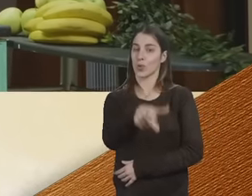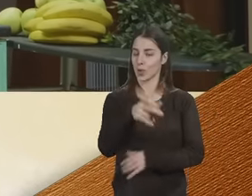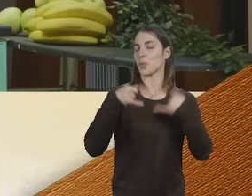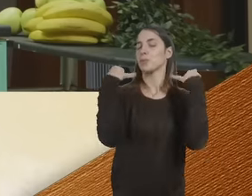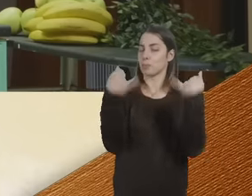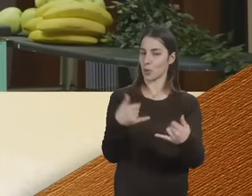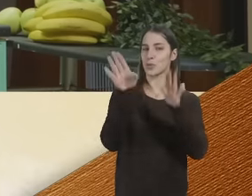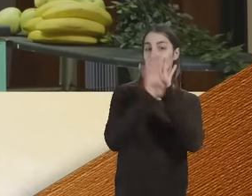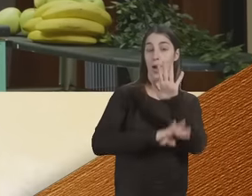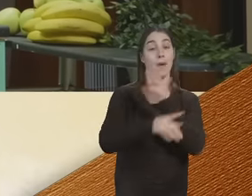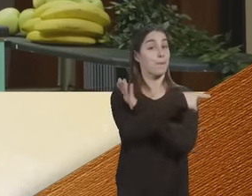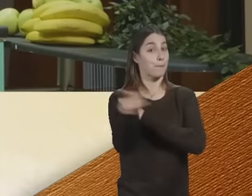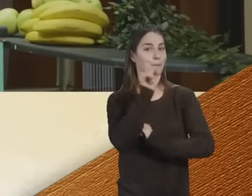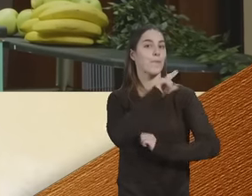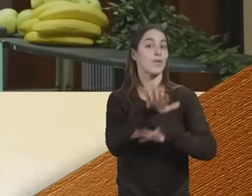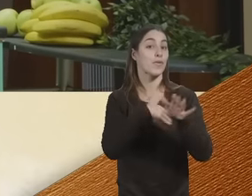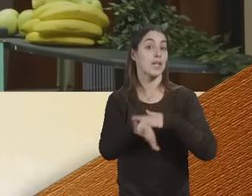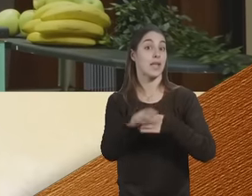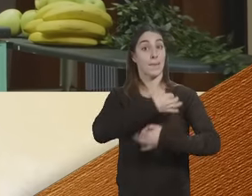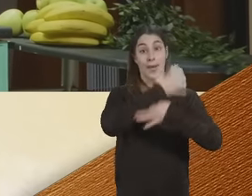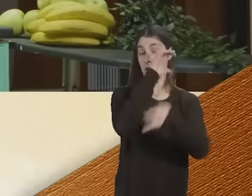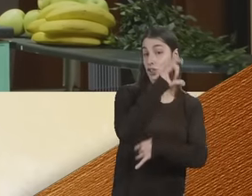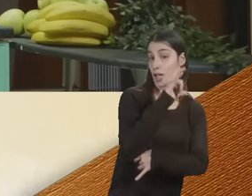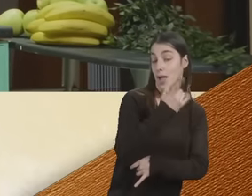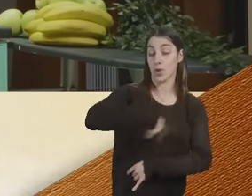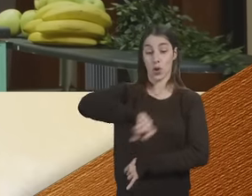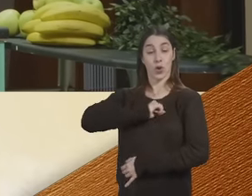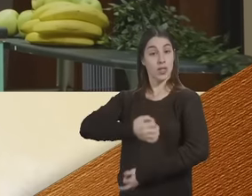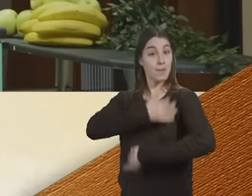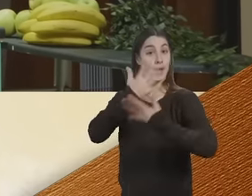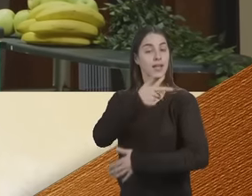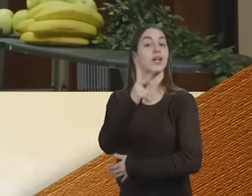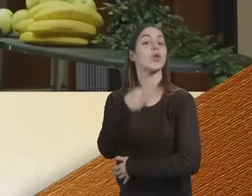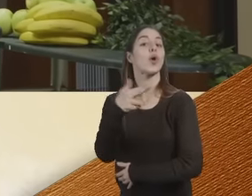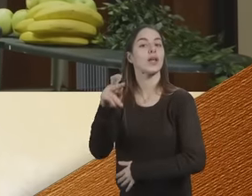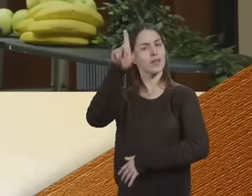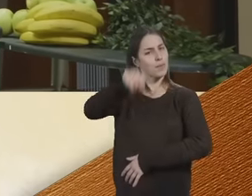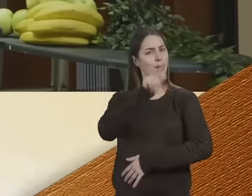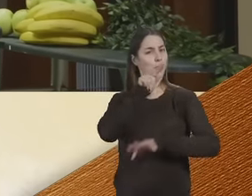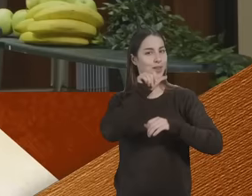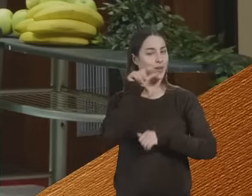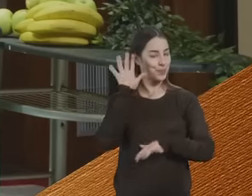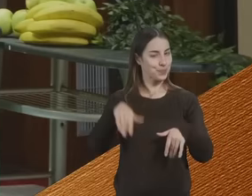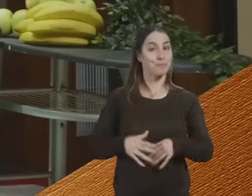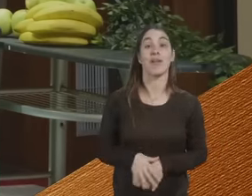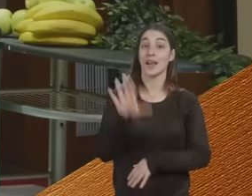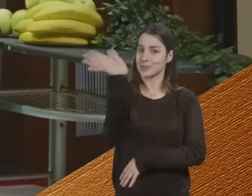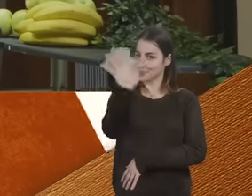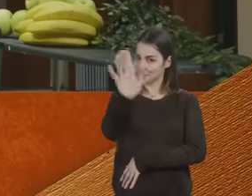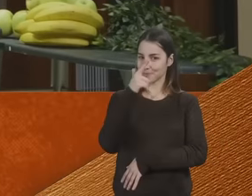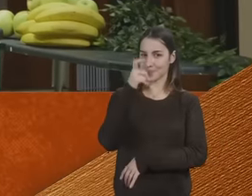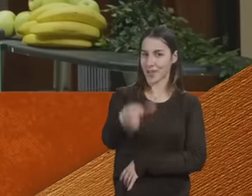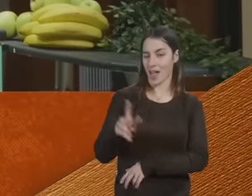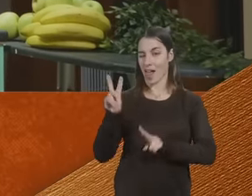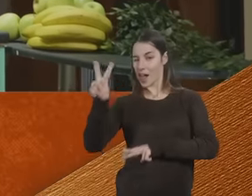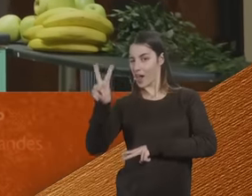próximo programa e podem fazer isso em Manhã Nossa no Instagram, Nossa Manhã no TikTok e no Twitter. Até à próxima, pessoal.